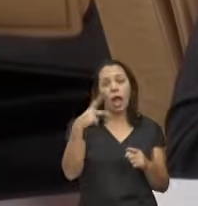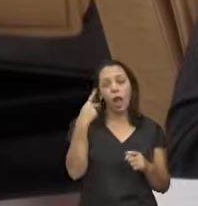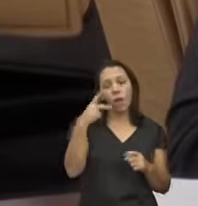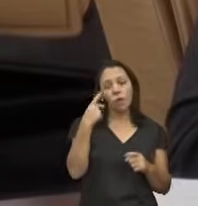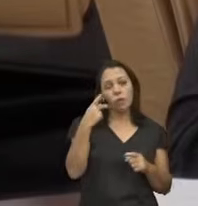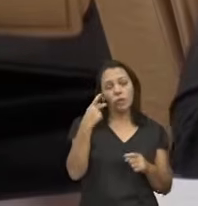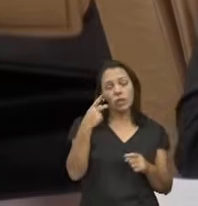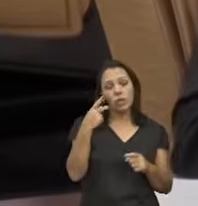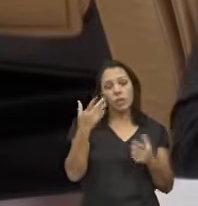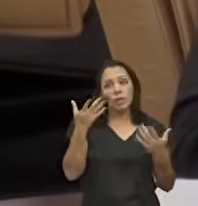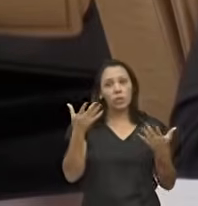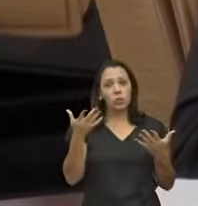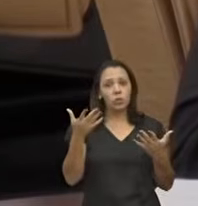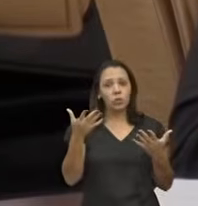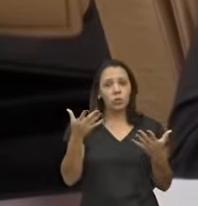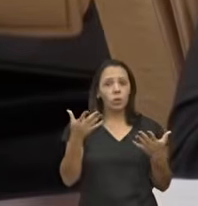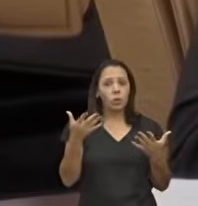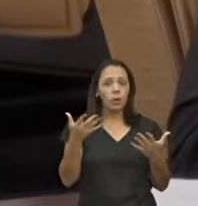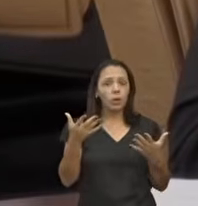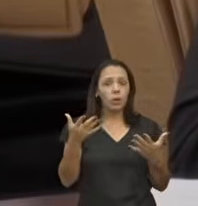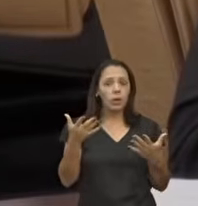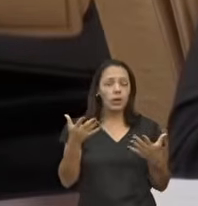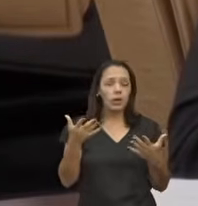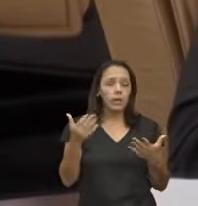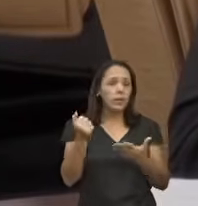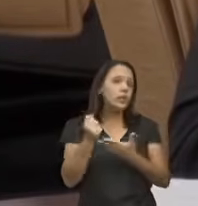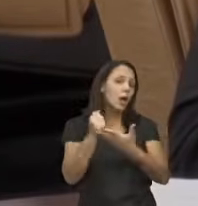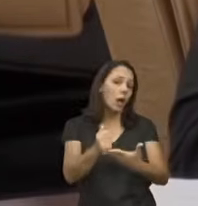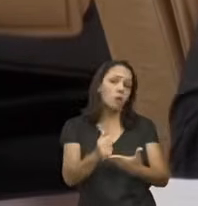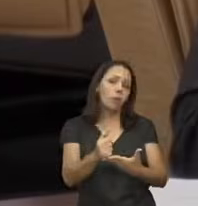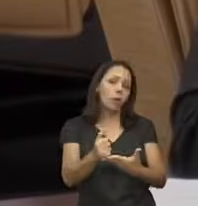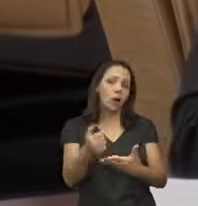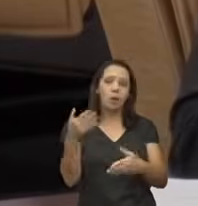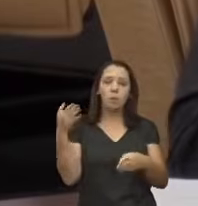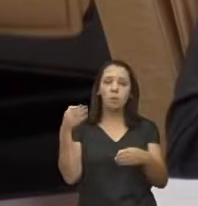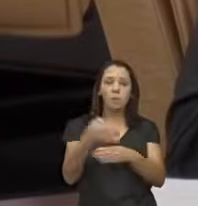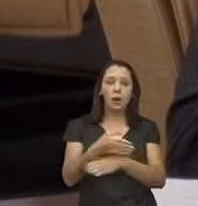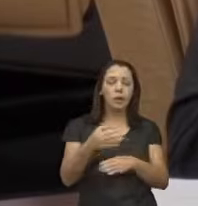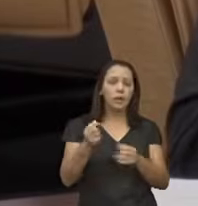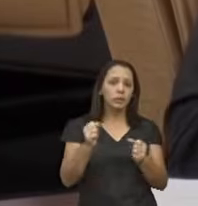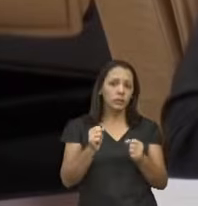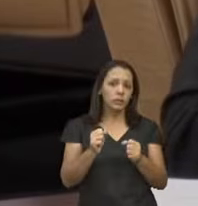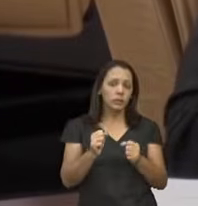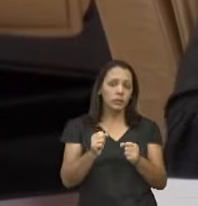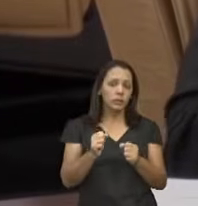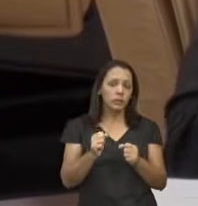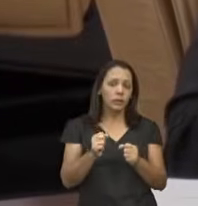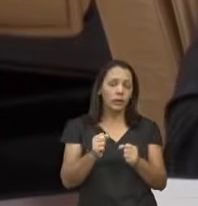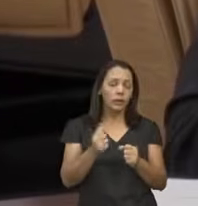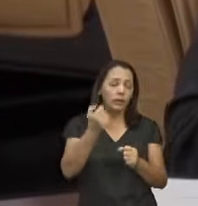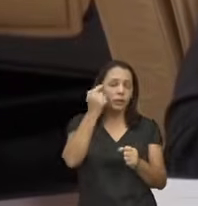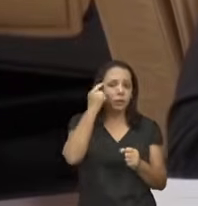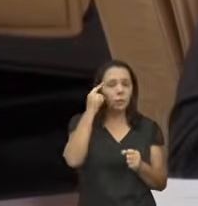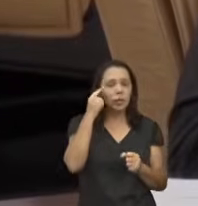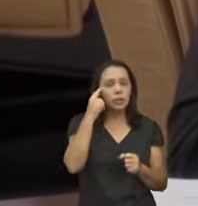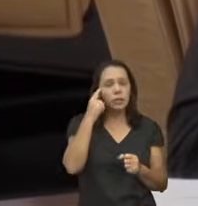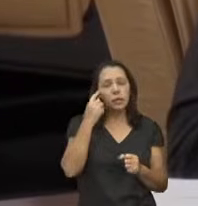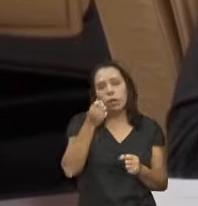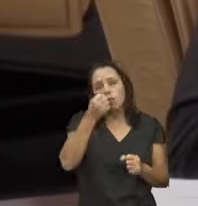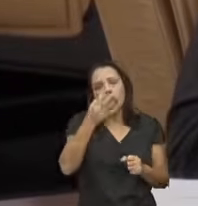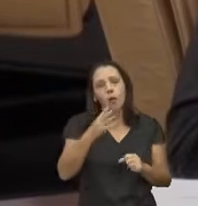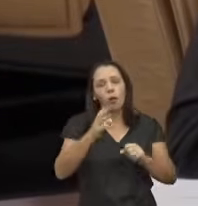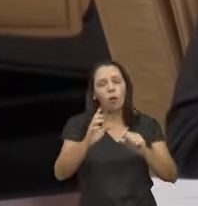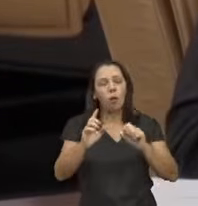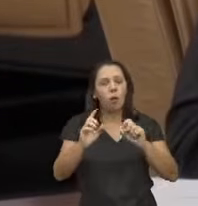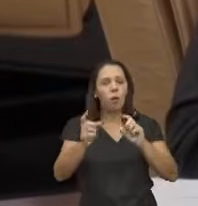achar que a realização da sessão homenagem é algo positivo, que é algo que agrega a comunidade, que é algo que vale a pena